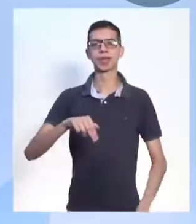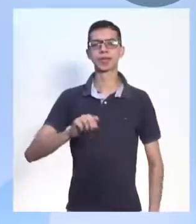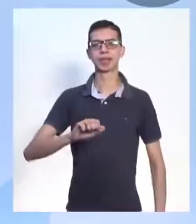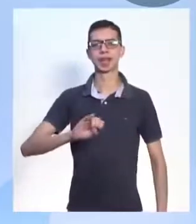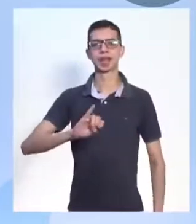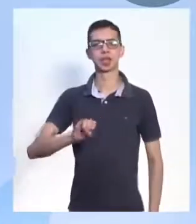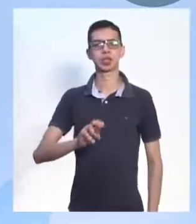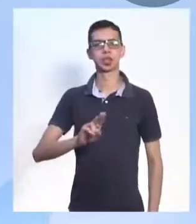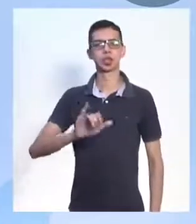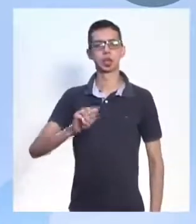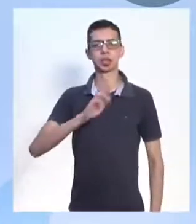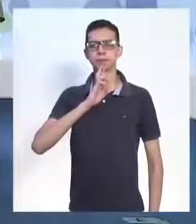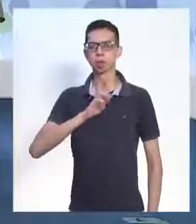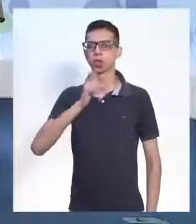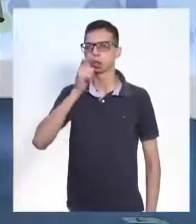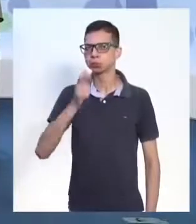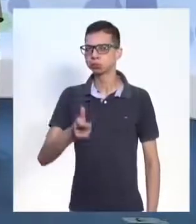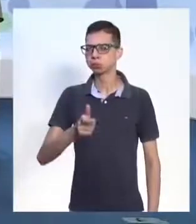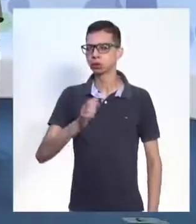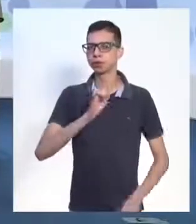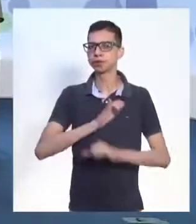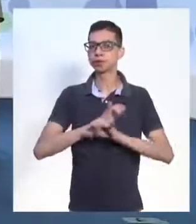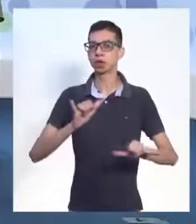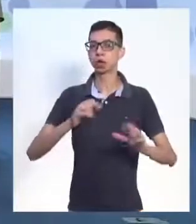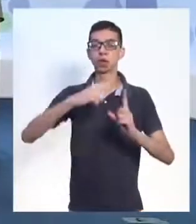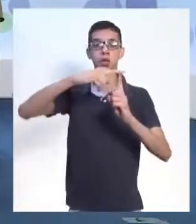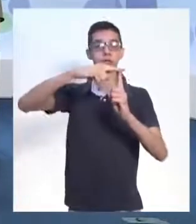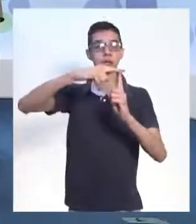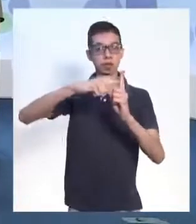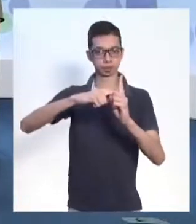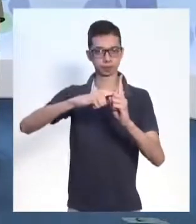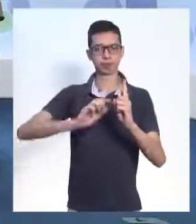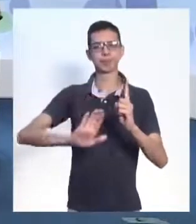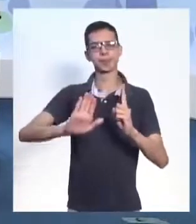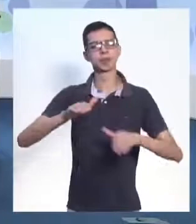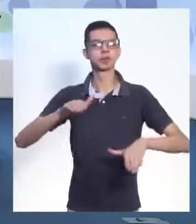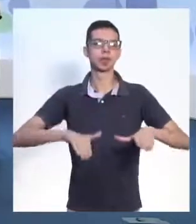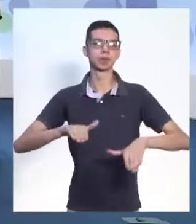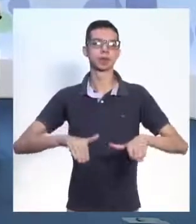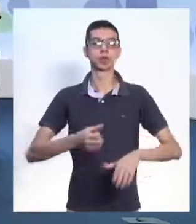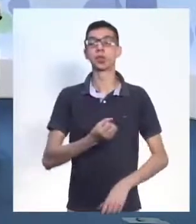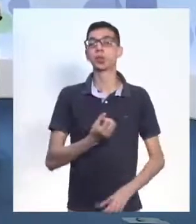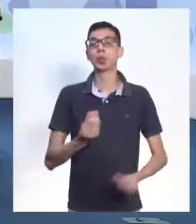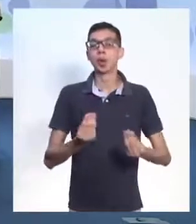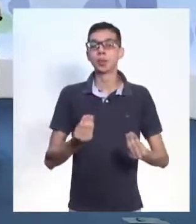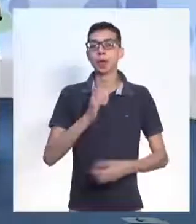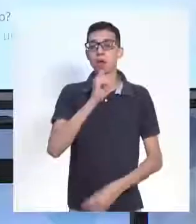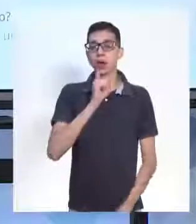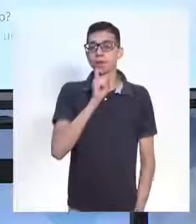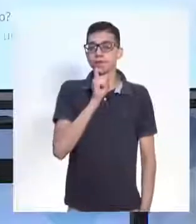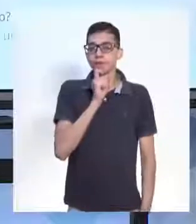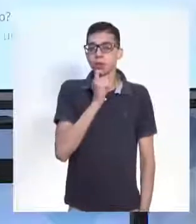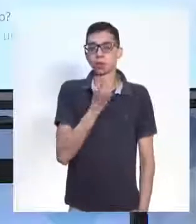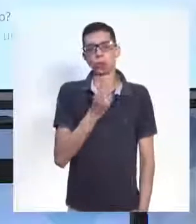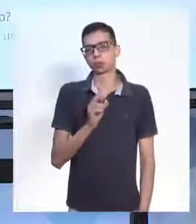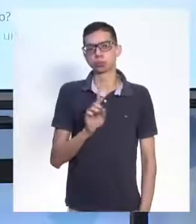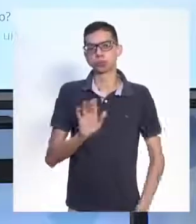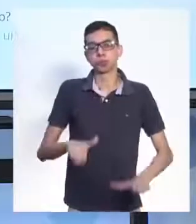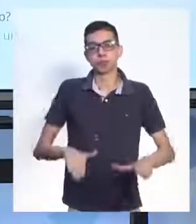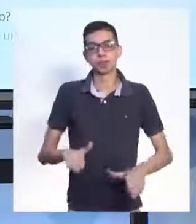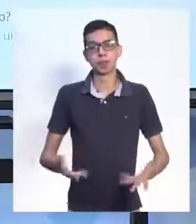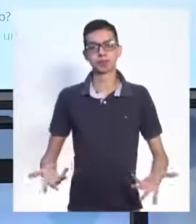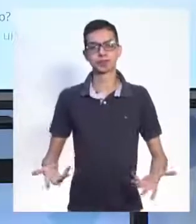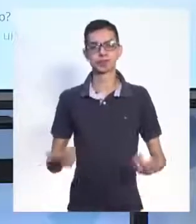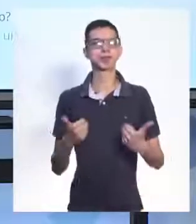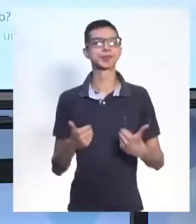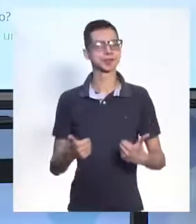resposta interessante. A temperatura iria diminuir, certo. Tá ok? Mas depende do quanto que a água vai estar fria. Valeu, Júlia. Isso mesmo.